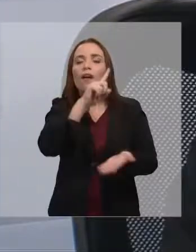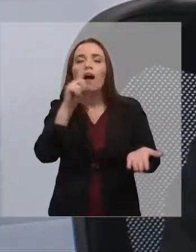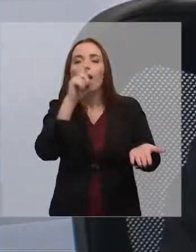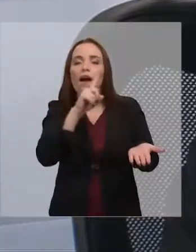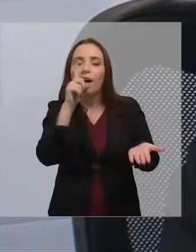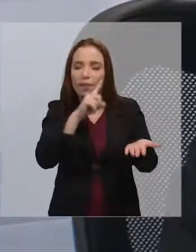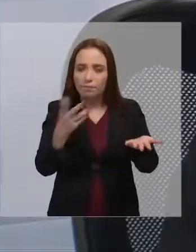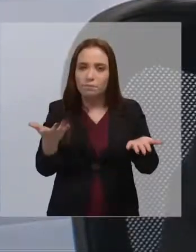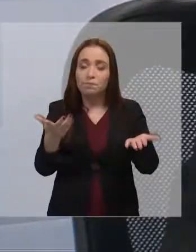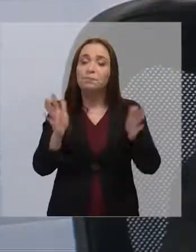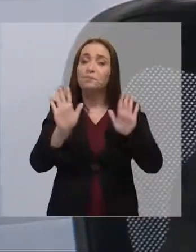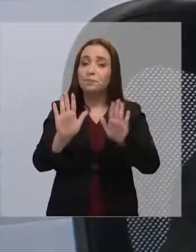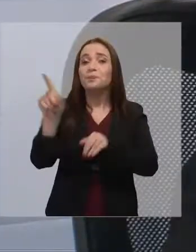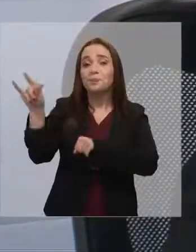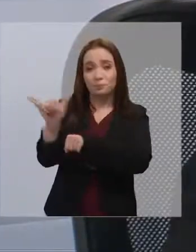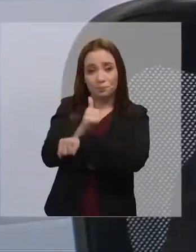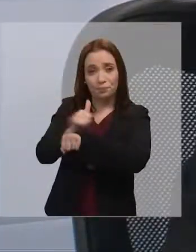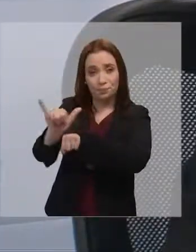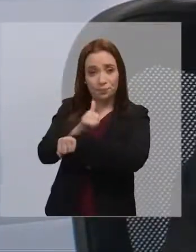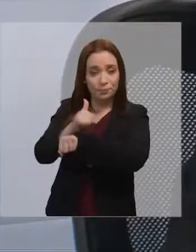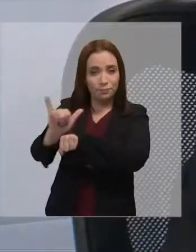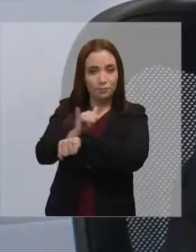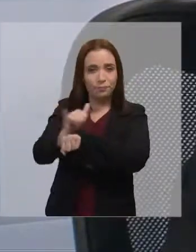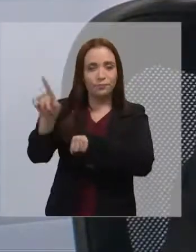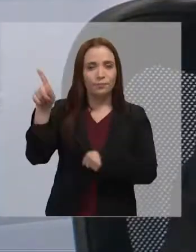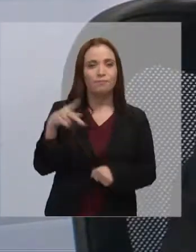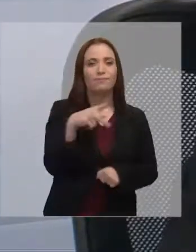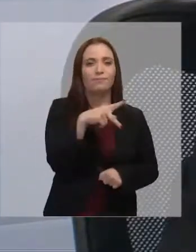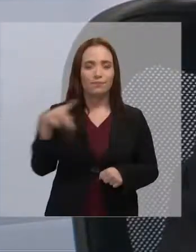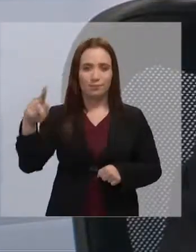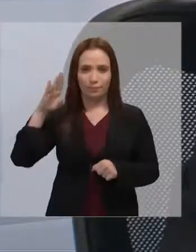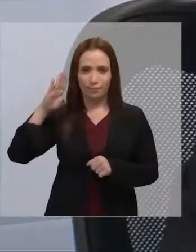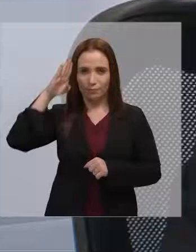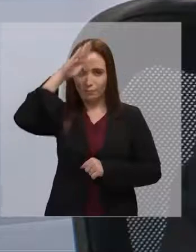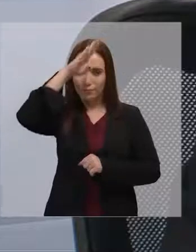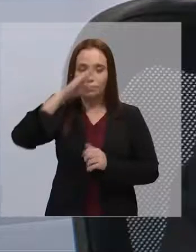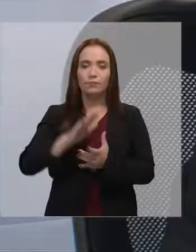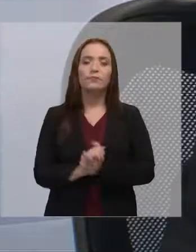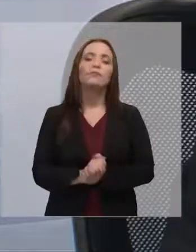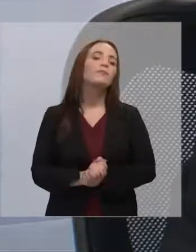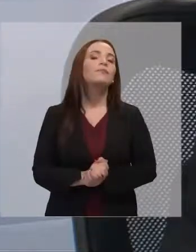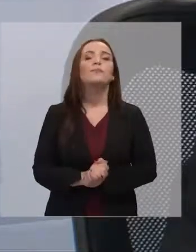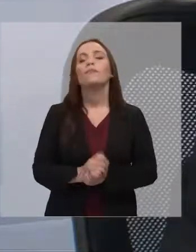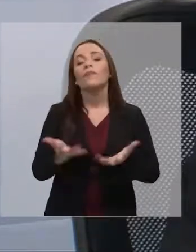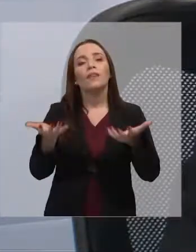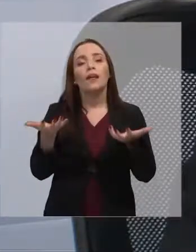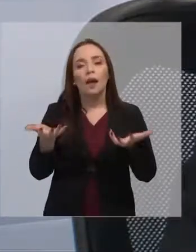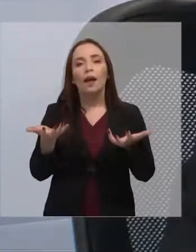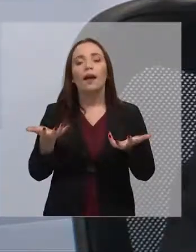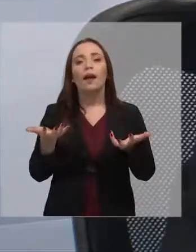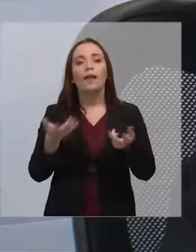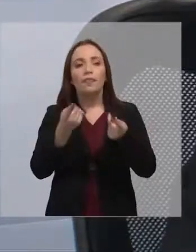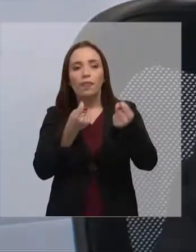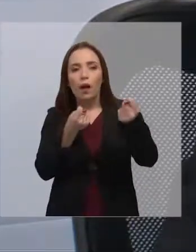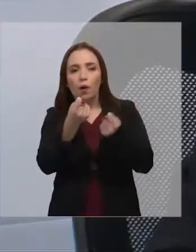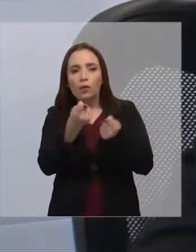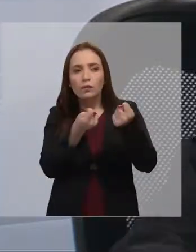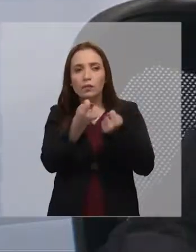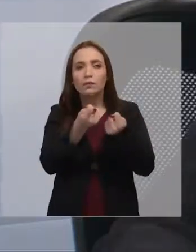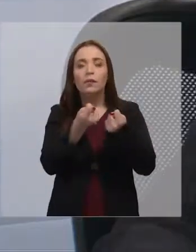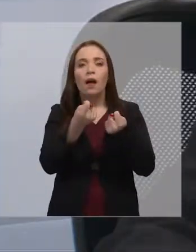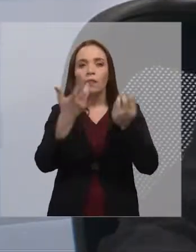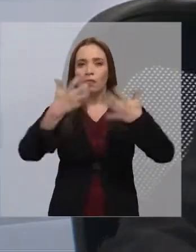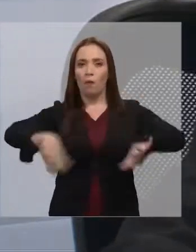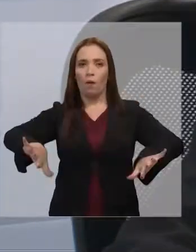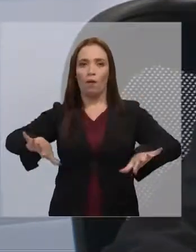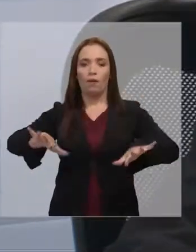profundo. Eu acho que a estratégia do presidente Jair Messias Bolsonaro de não negociar com as